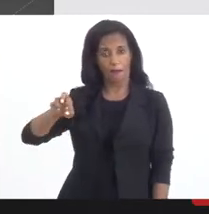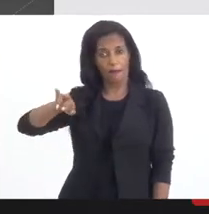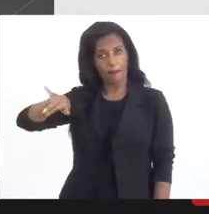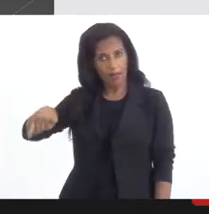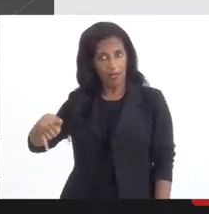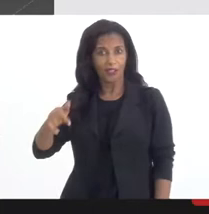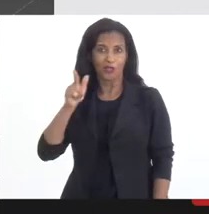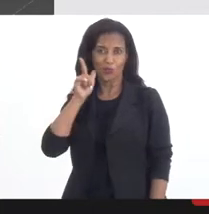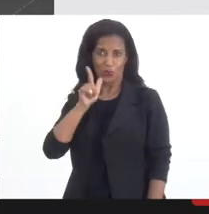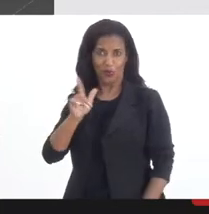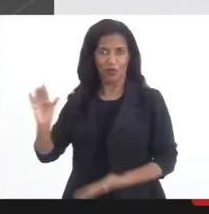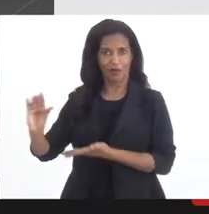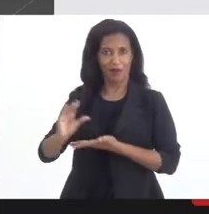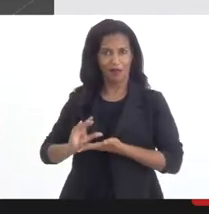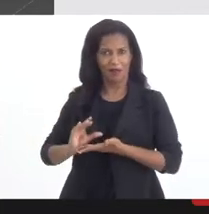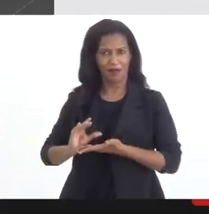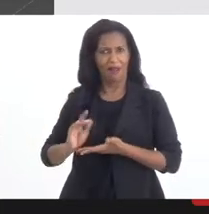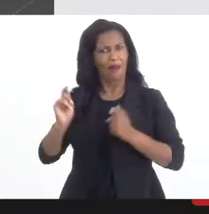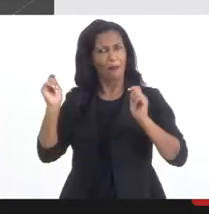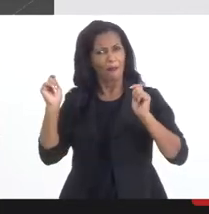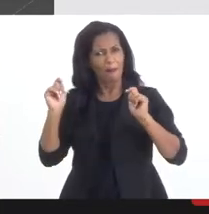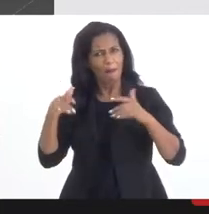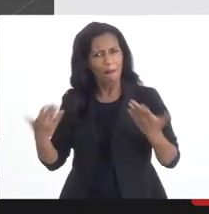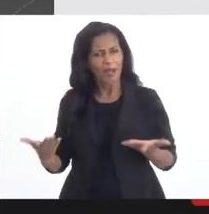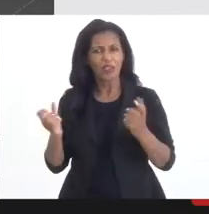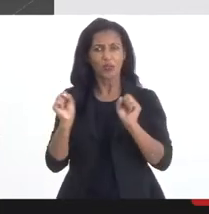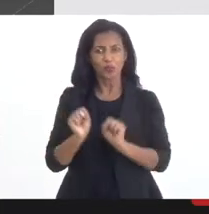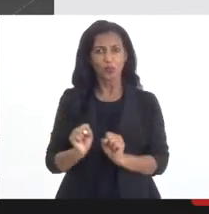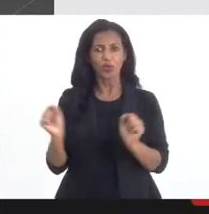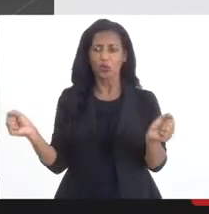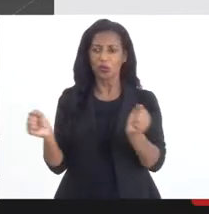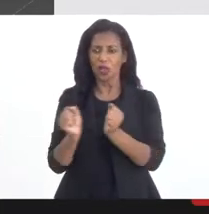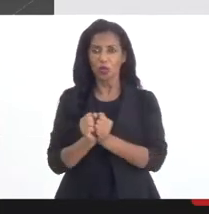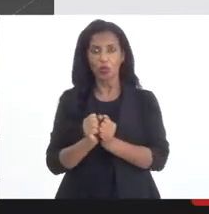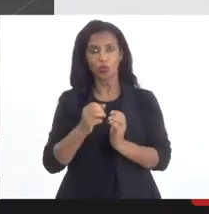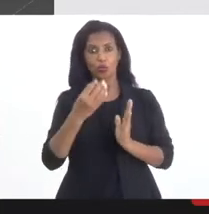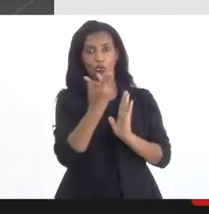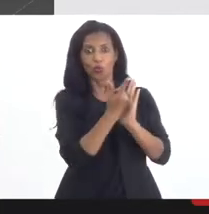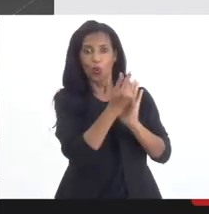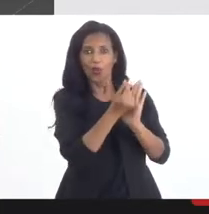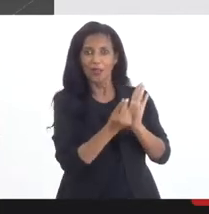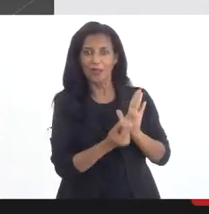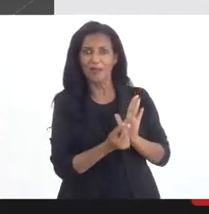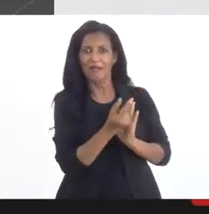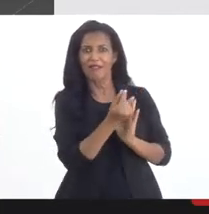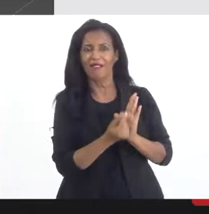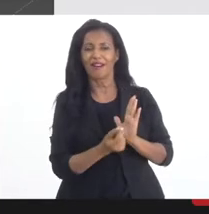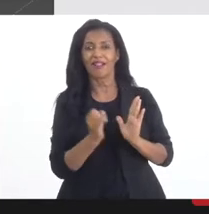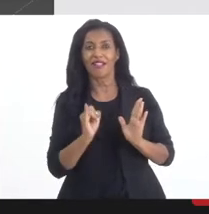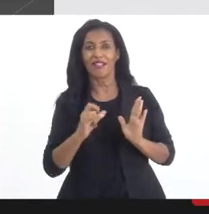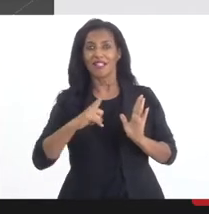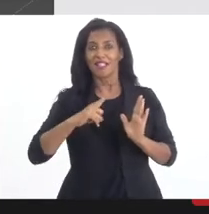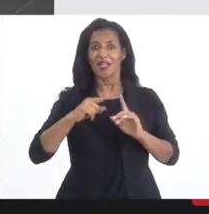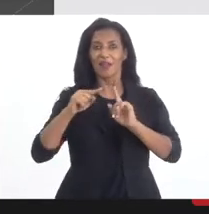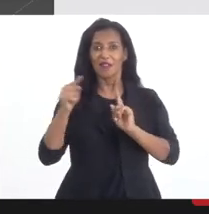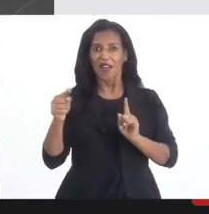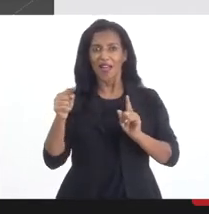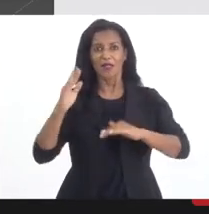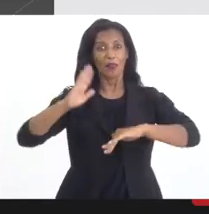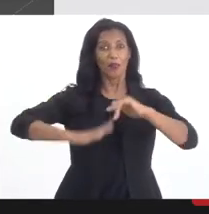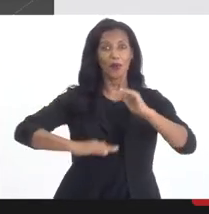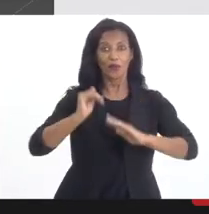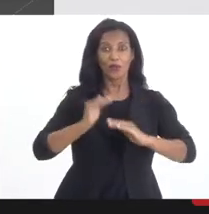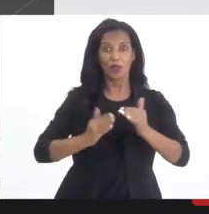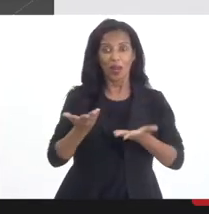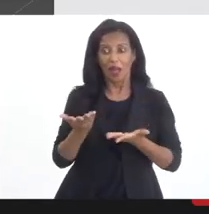nós conseguimos. Mas poderíamos estar fazendo isso através do orçamento se tivesse, quadro administrativo para tocar